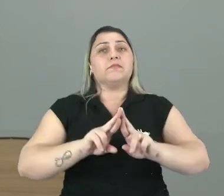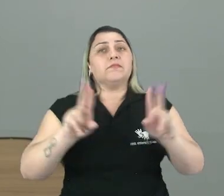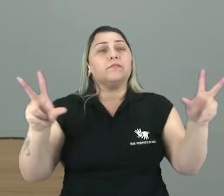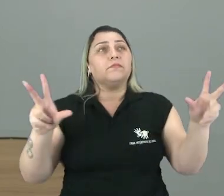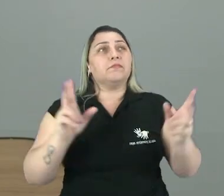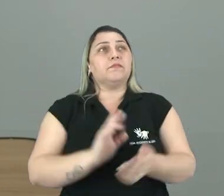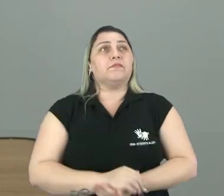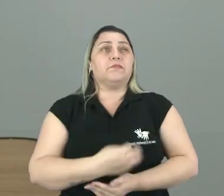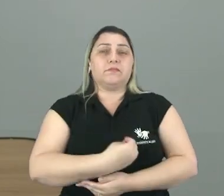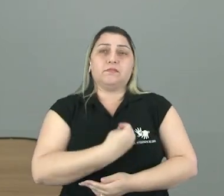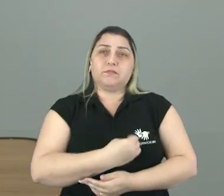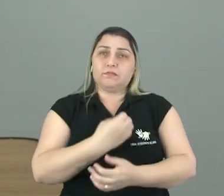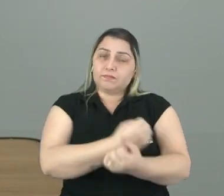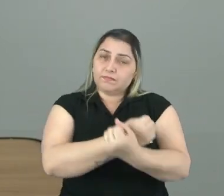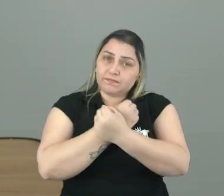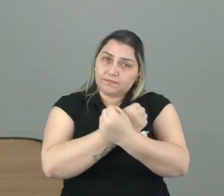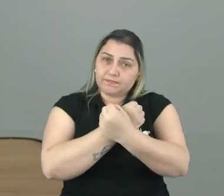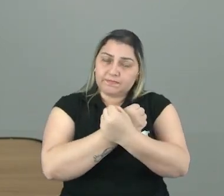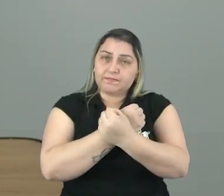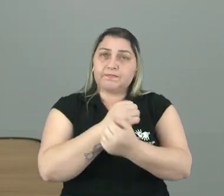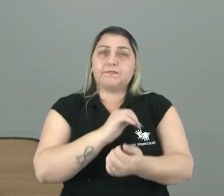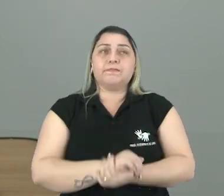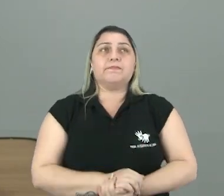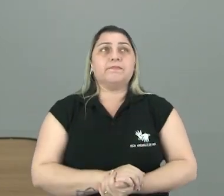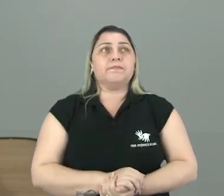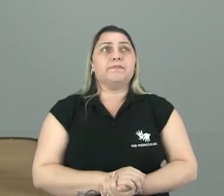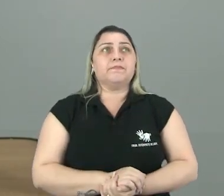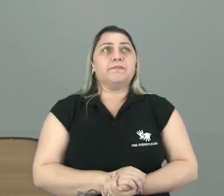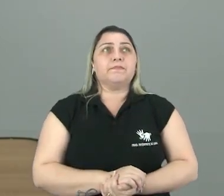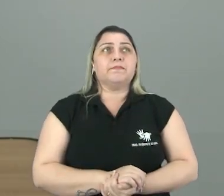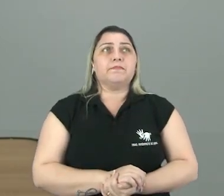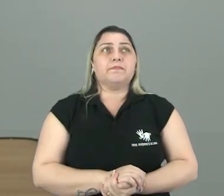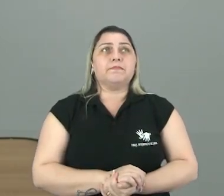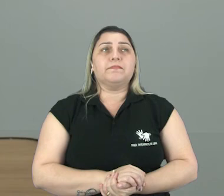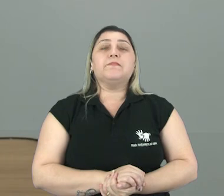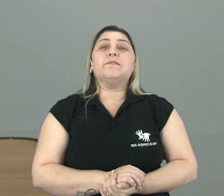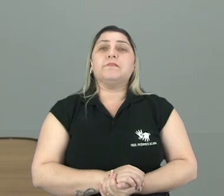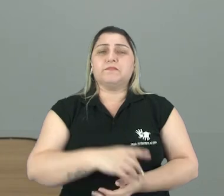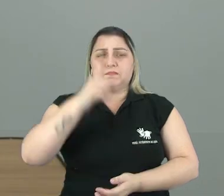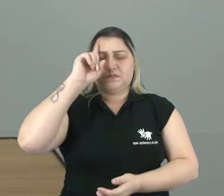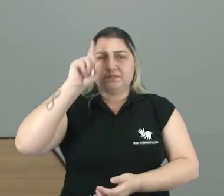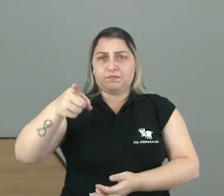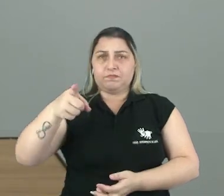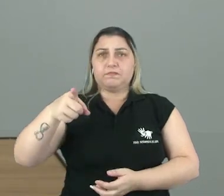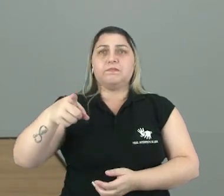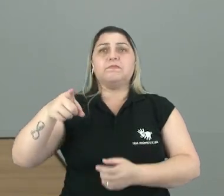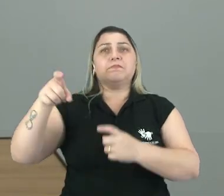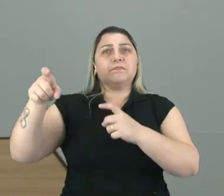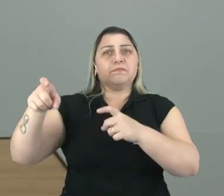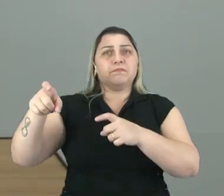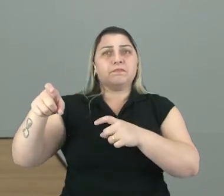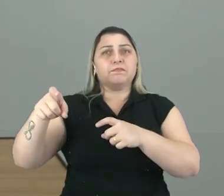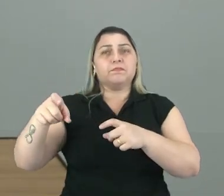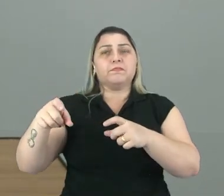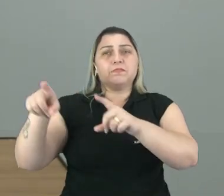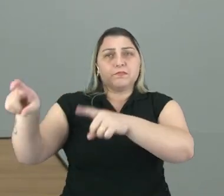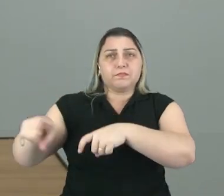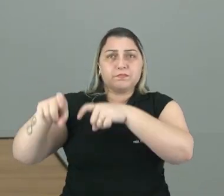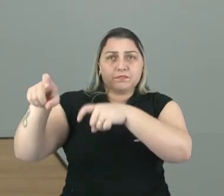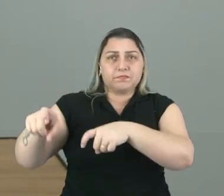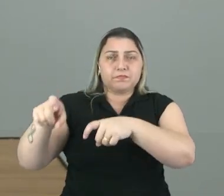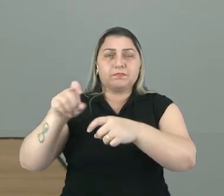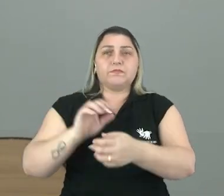da onde ele viveu como escravo nas casas dos seus senhores, né? Donos de fazendas